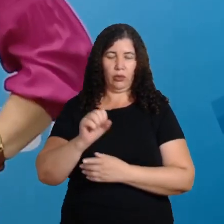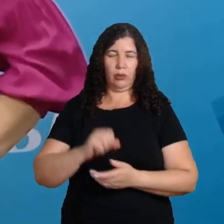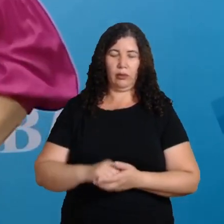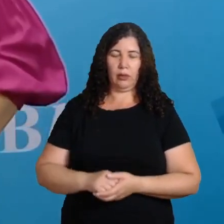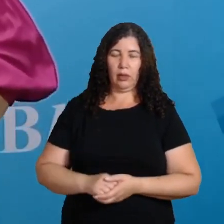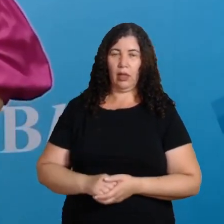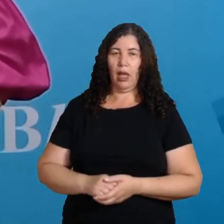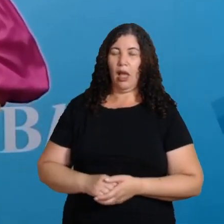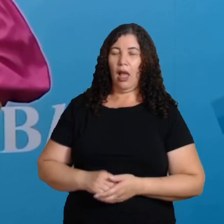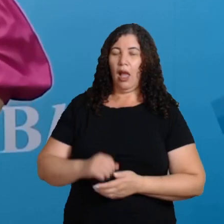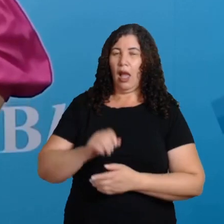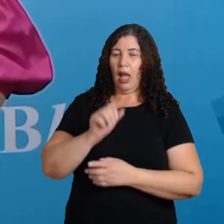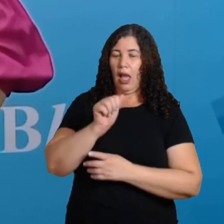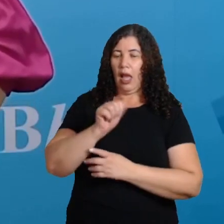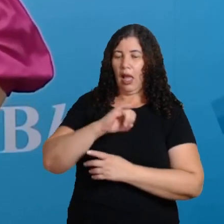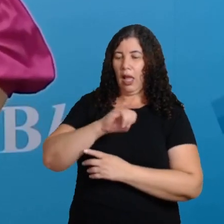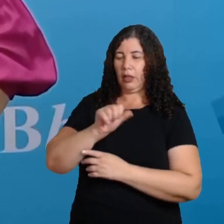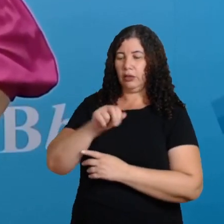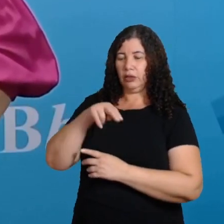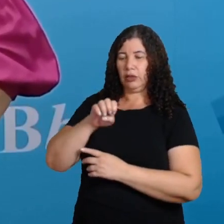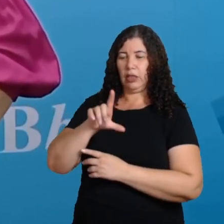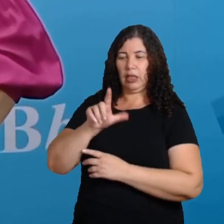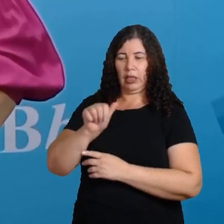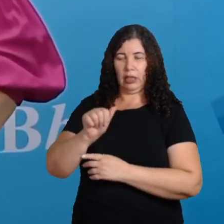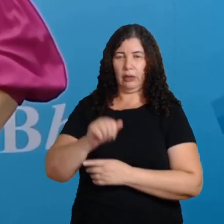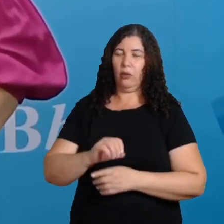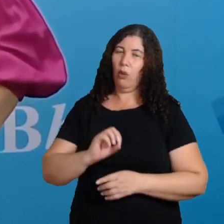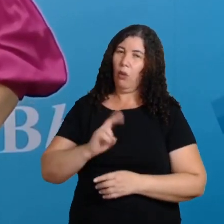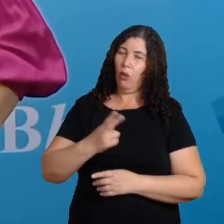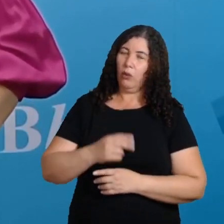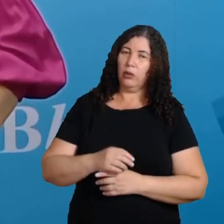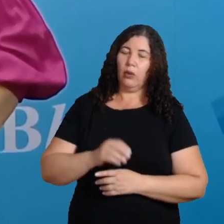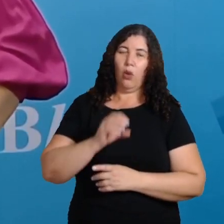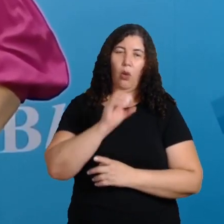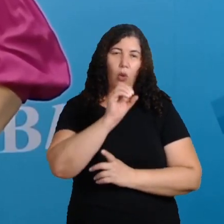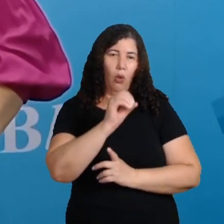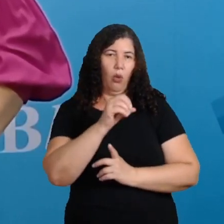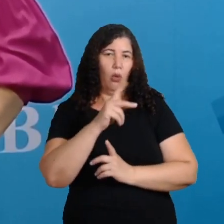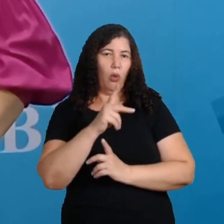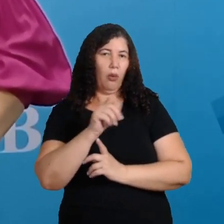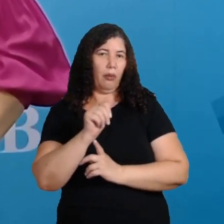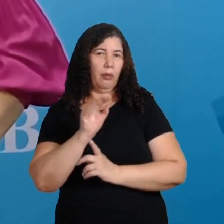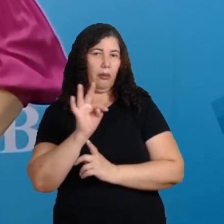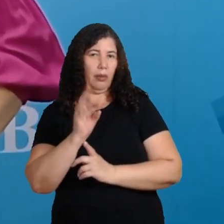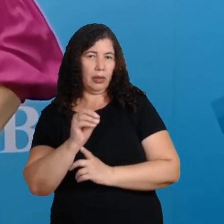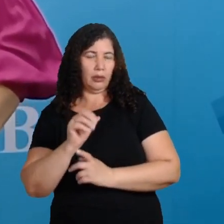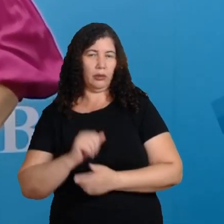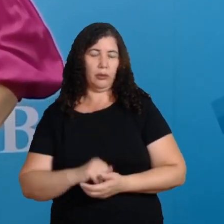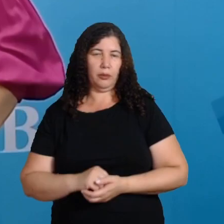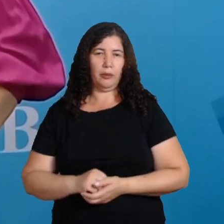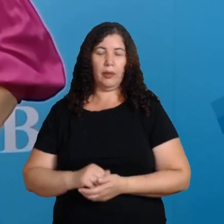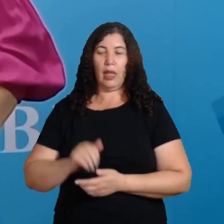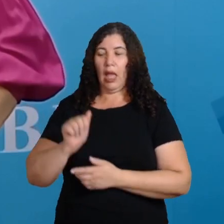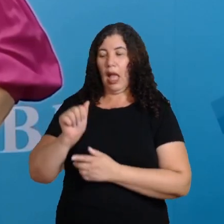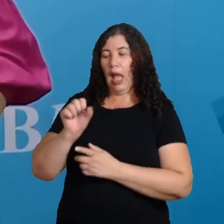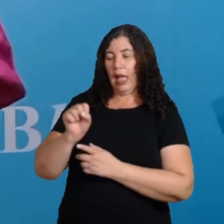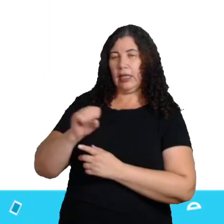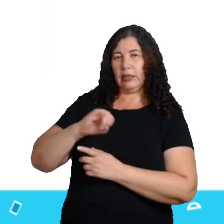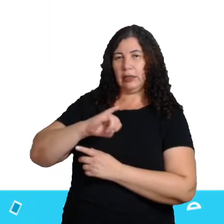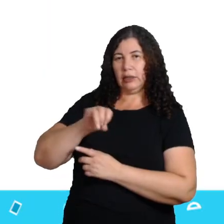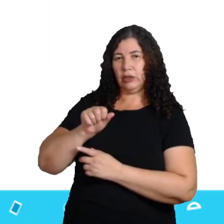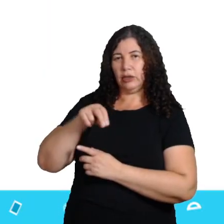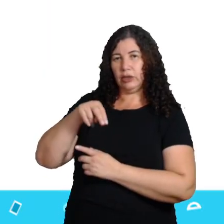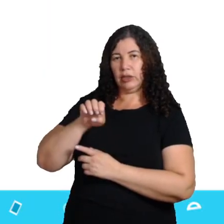diferente. Eu poderia ter aqui, ó, o pato e poderia ter aqui também as